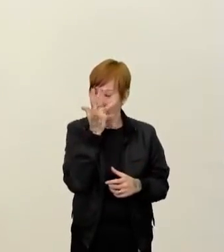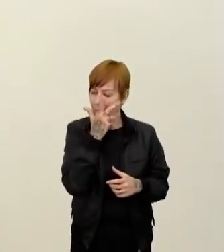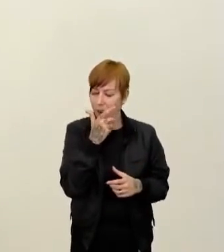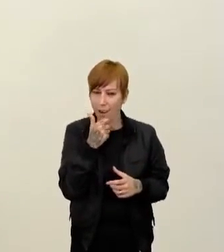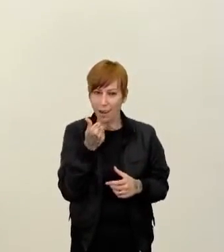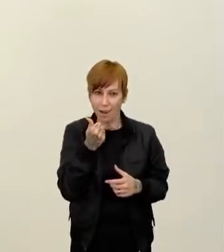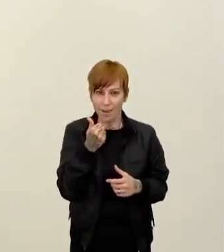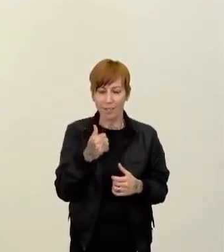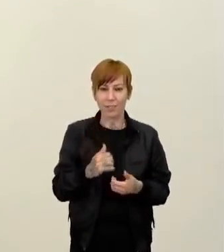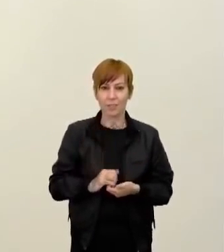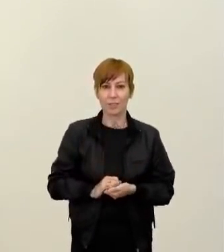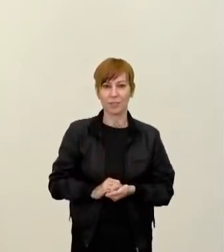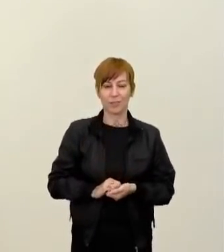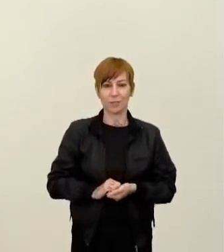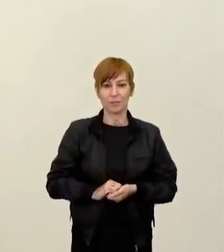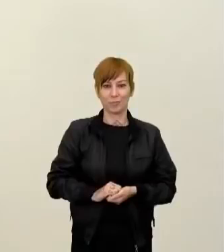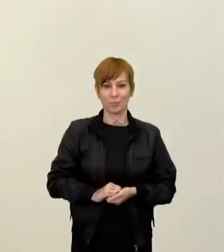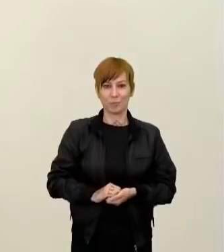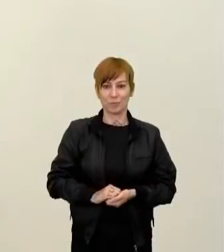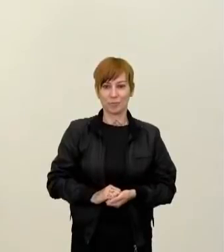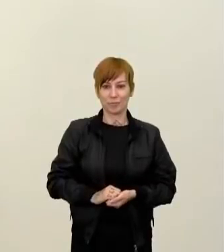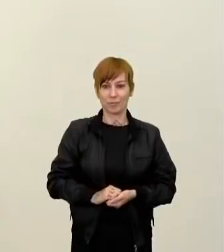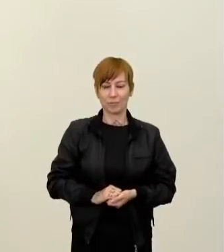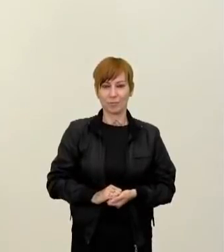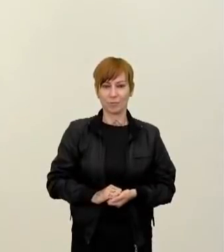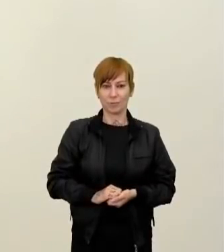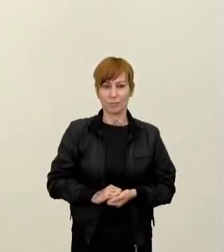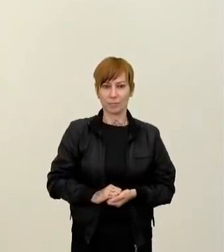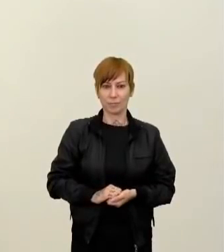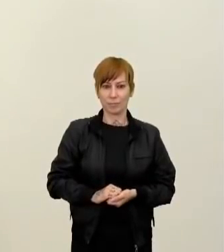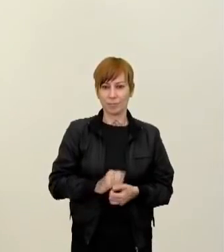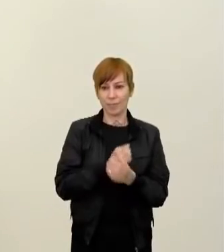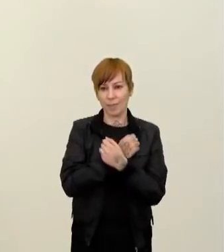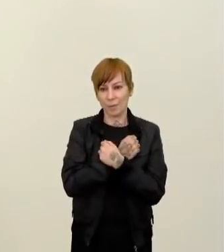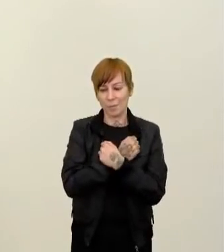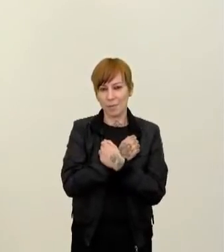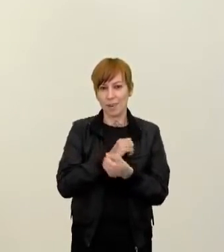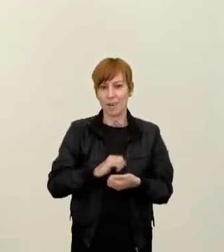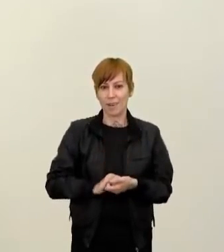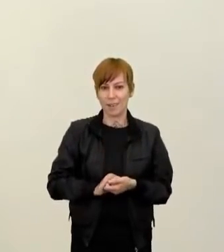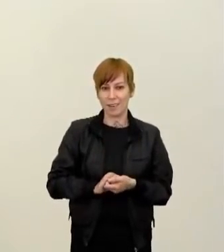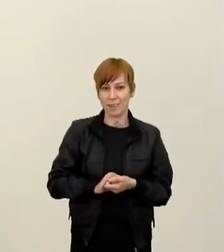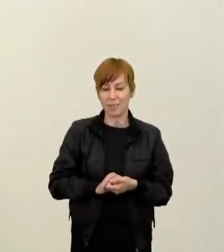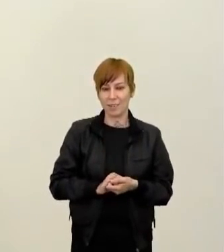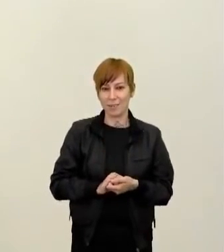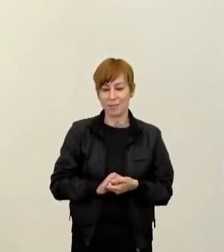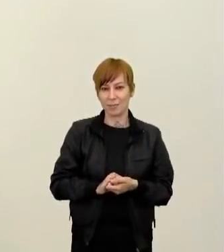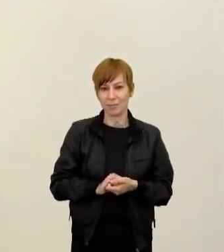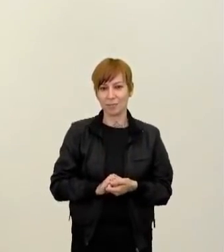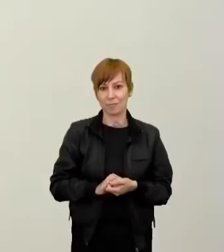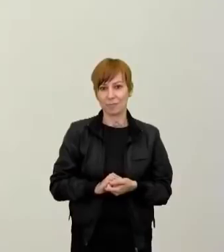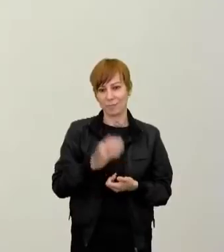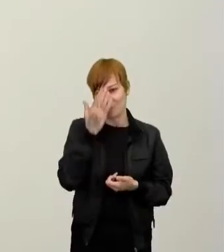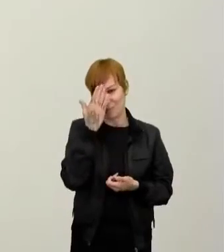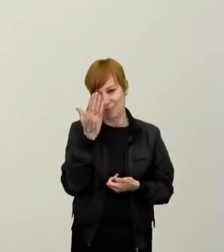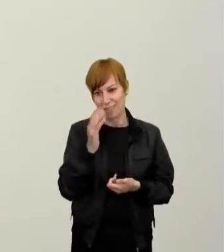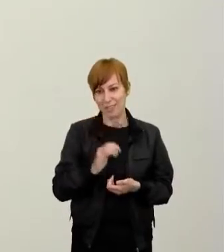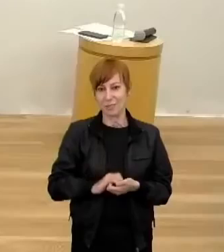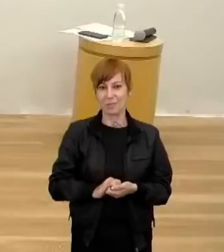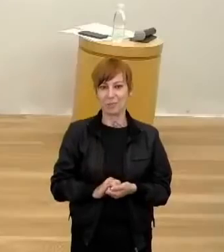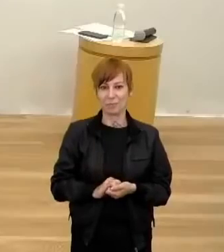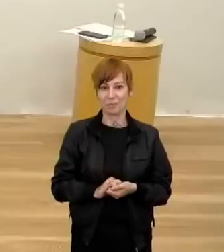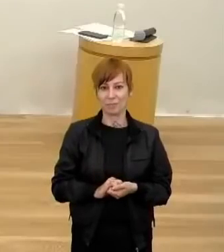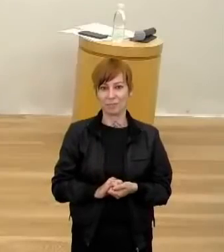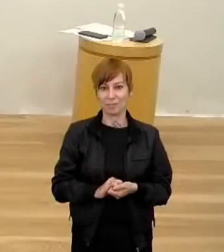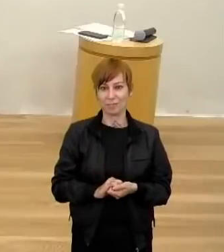desculpe. A leitura aqui tá estranha, tá pequenininho, tá bom? Abraço, Carlos. Obrigado. E a Jureia é linda. Valeu, obrigado. Ah, sim, ele tava.